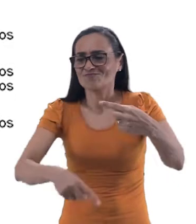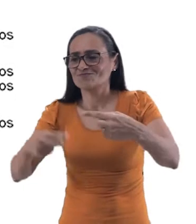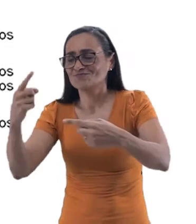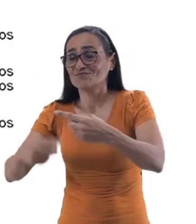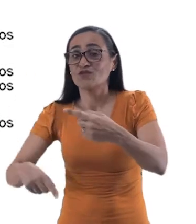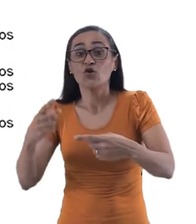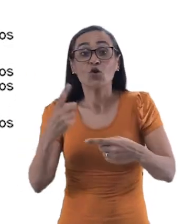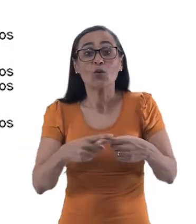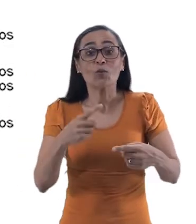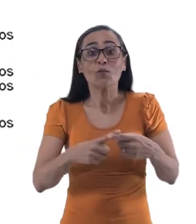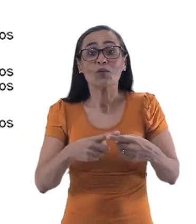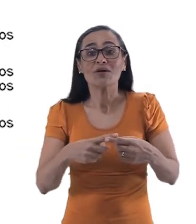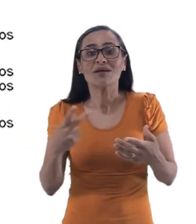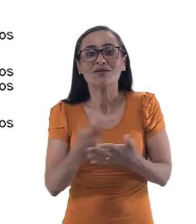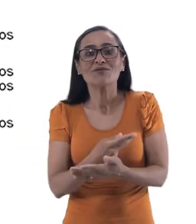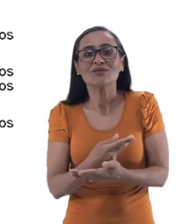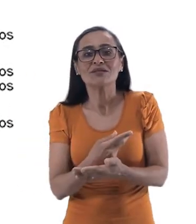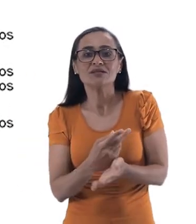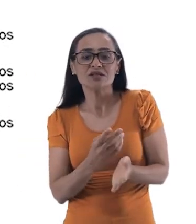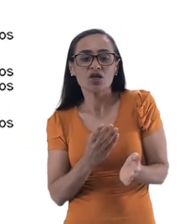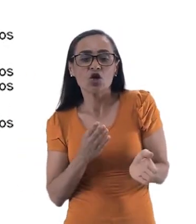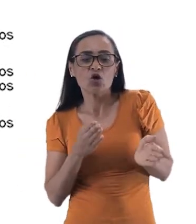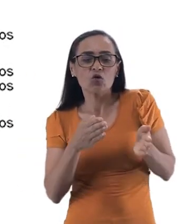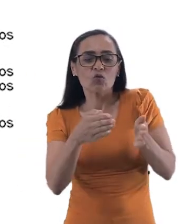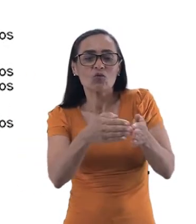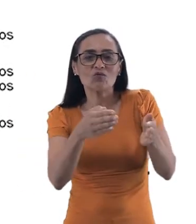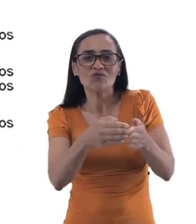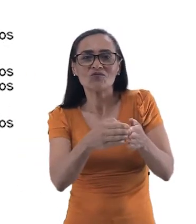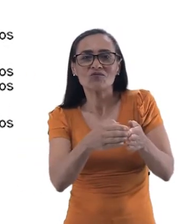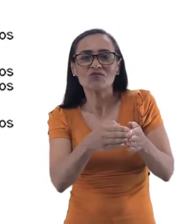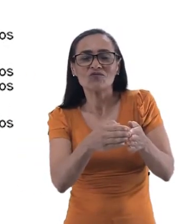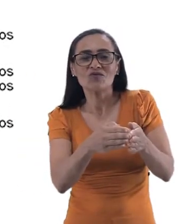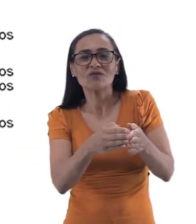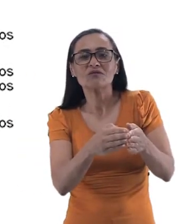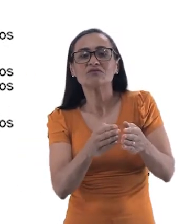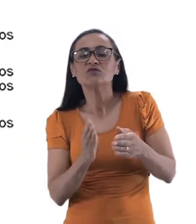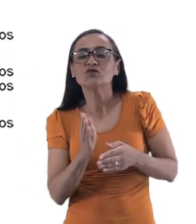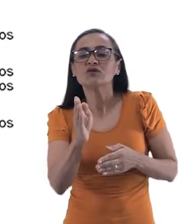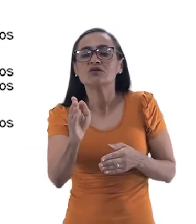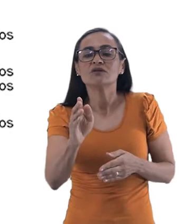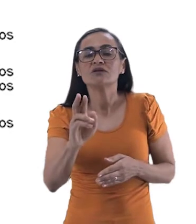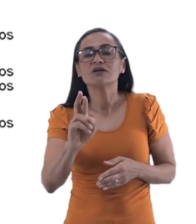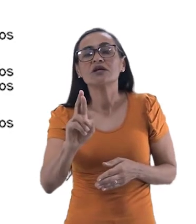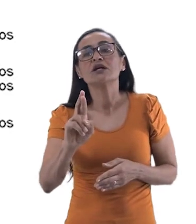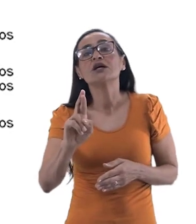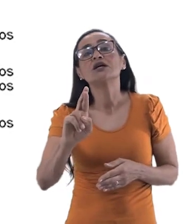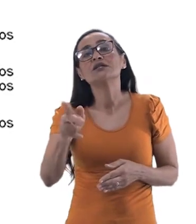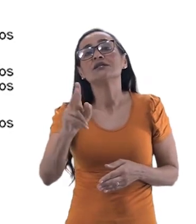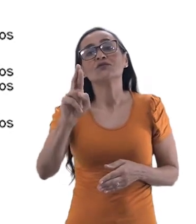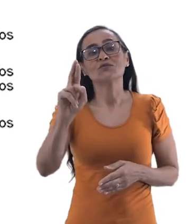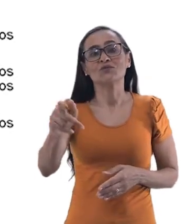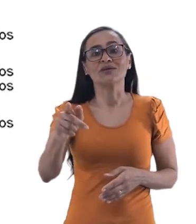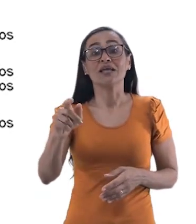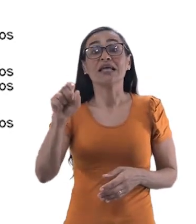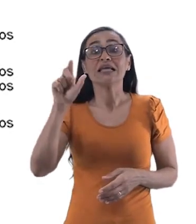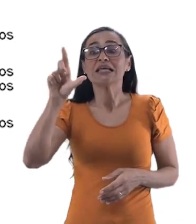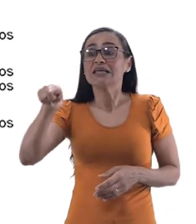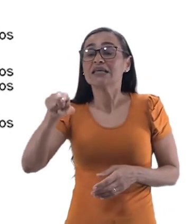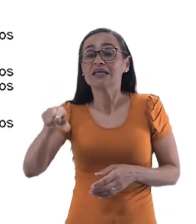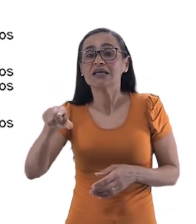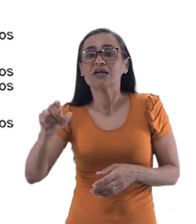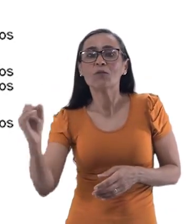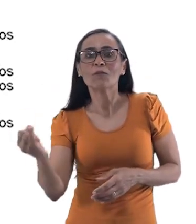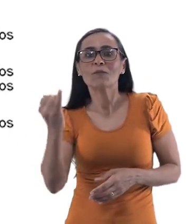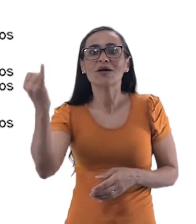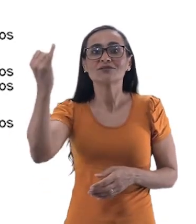por conta de serem realizados em função do volume de produção e dos custos indiretos, que é o que tinha mais